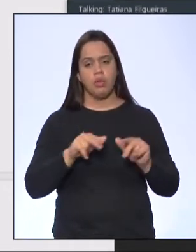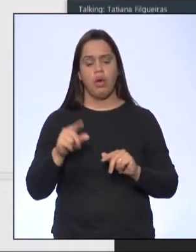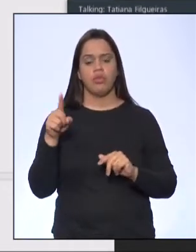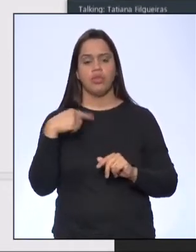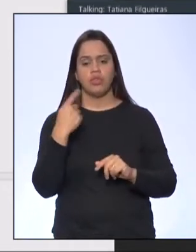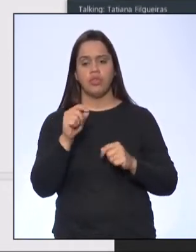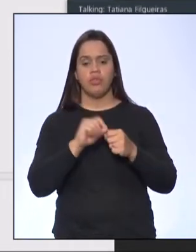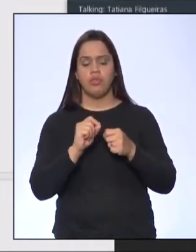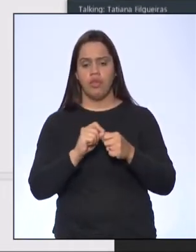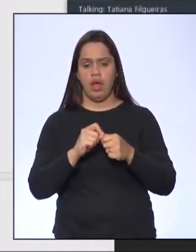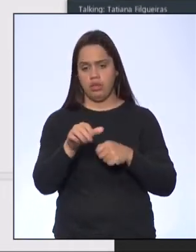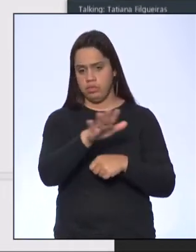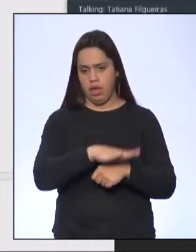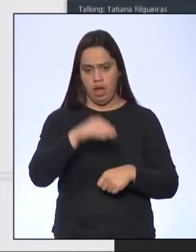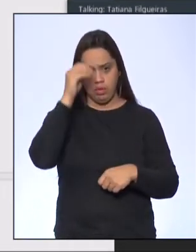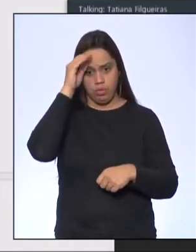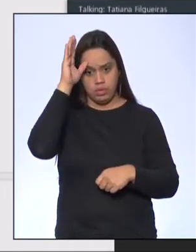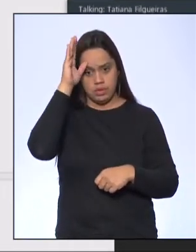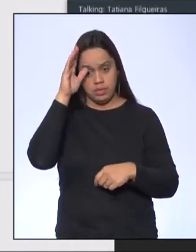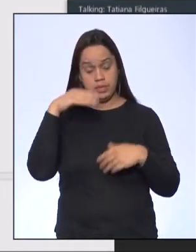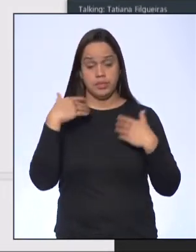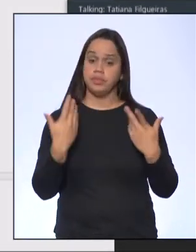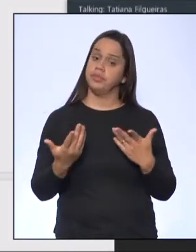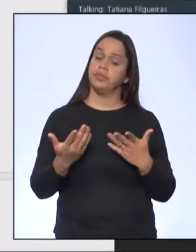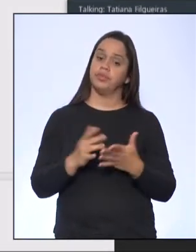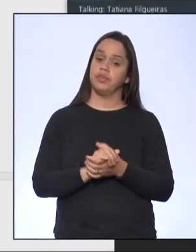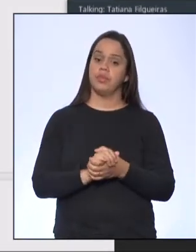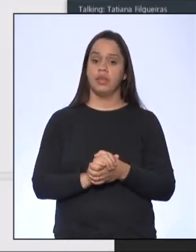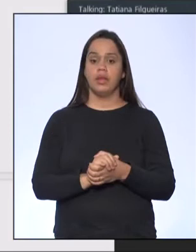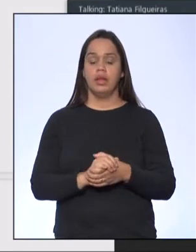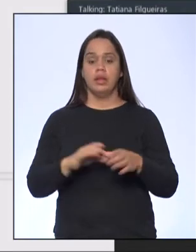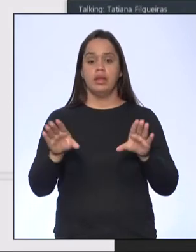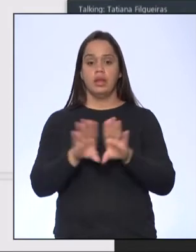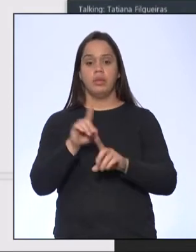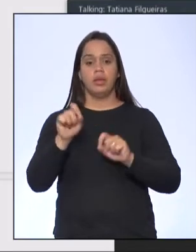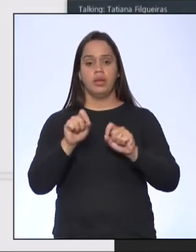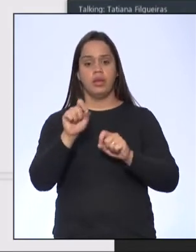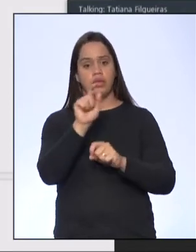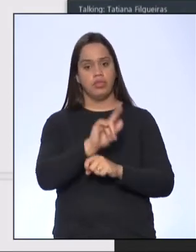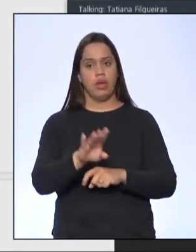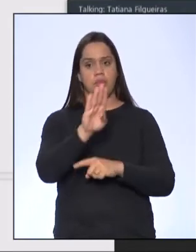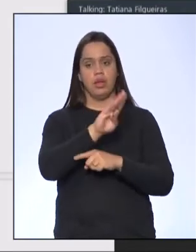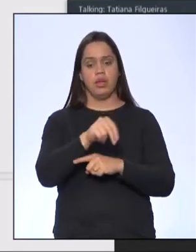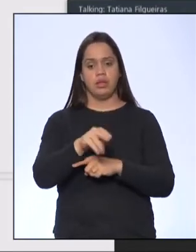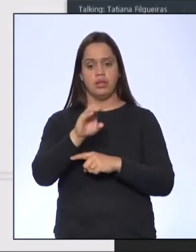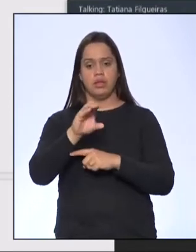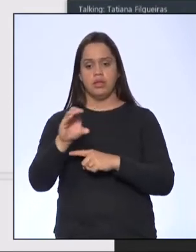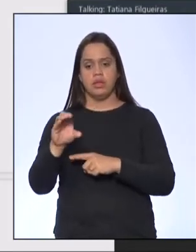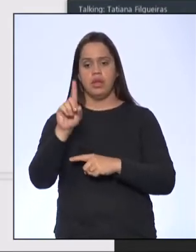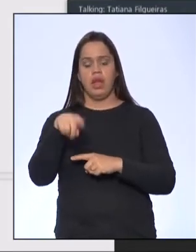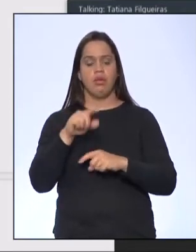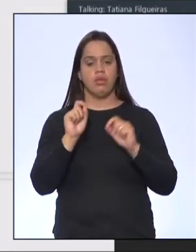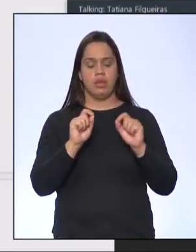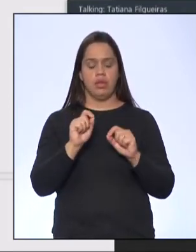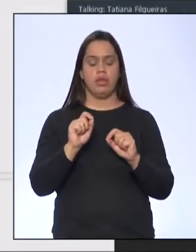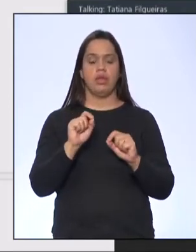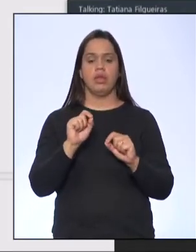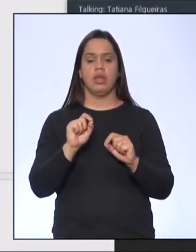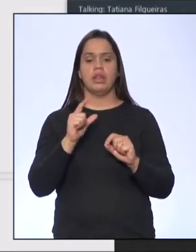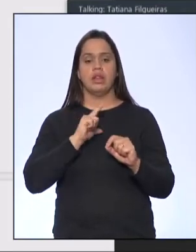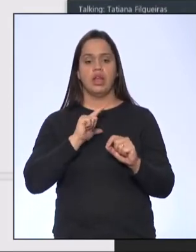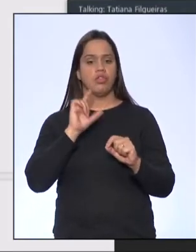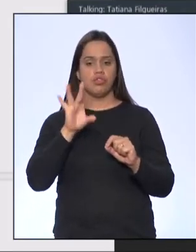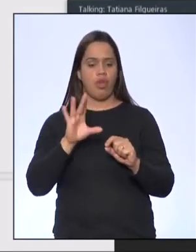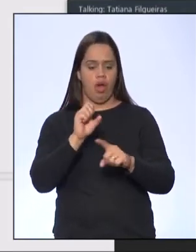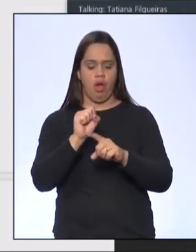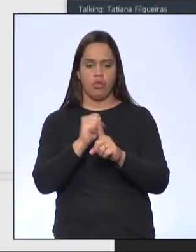áreas do conhecimento, né? E as 10 competências gerais da BNCC, elas não têm só a dimensão socioemocional, elas têm uma outra